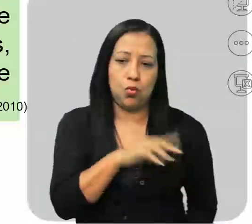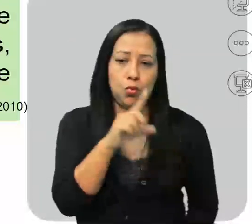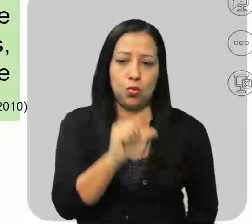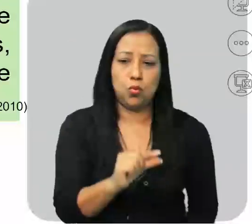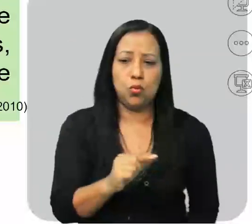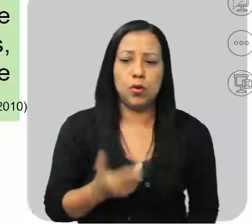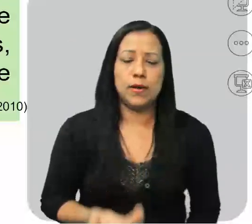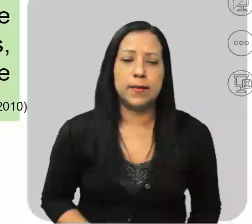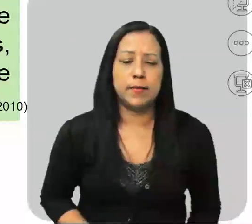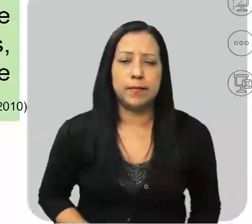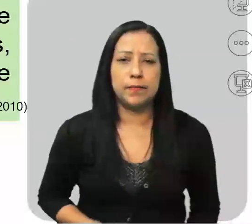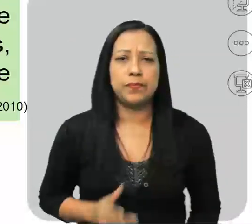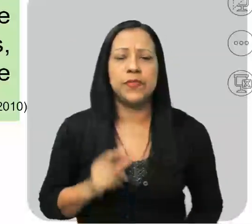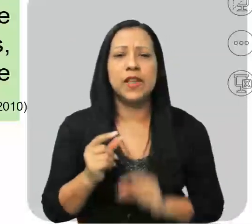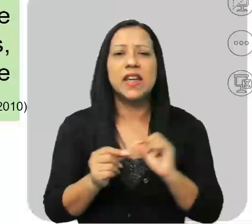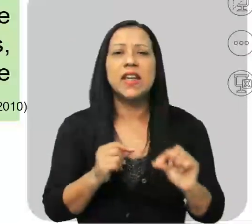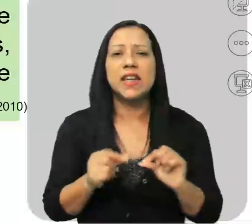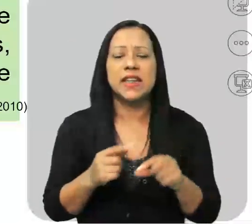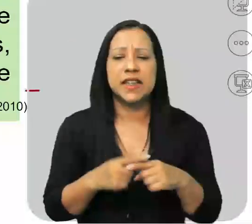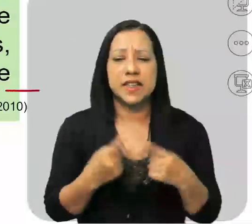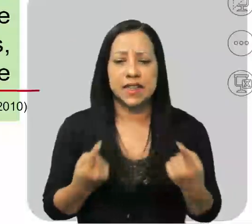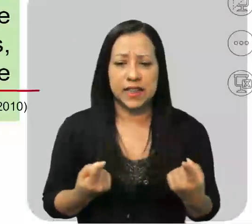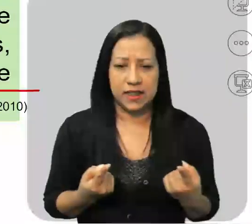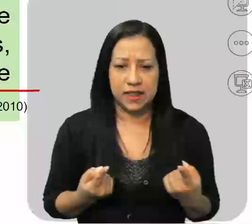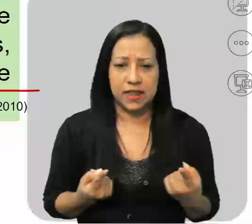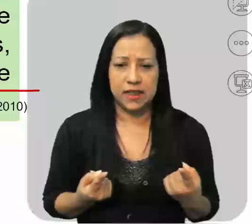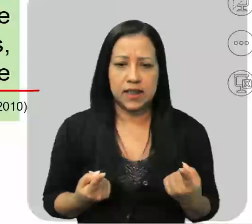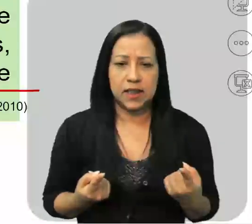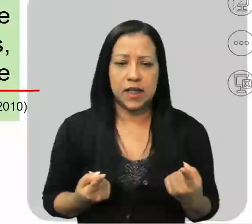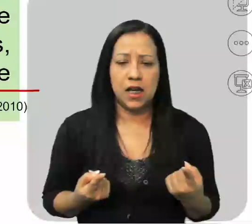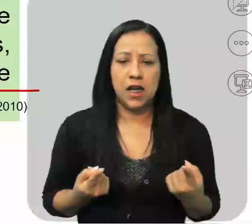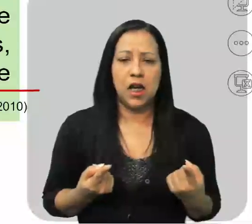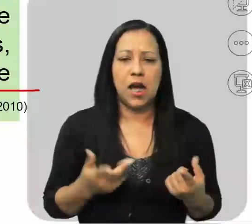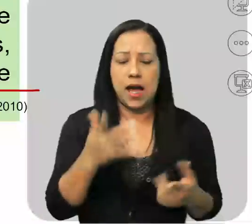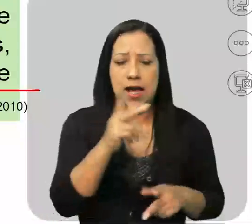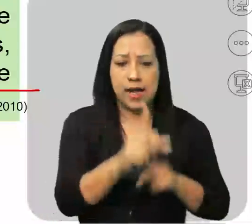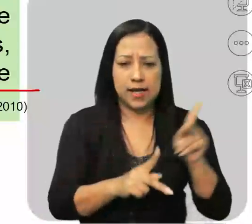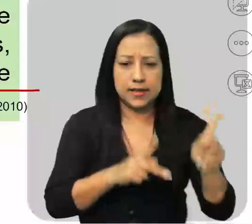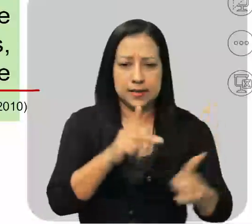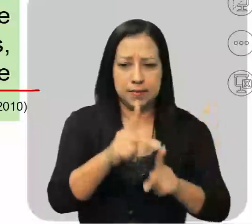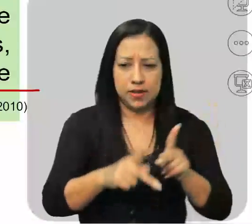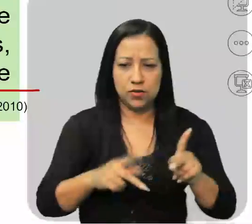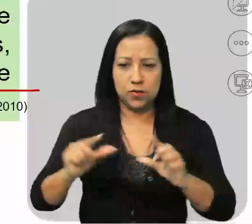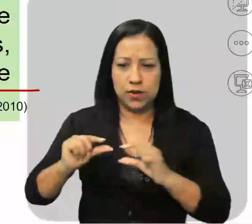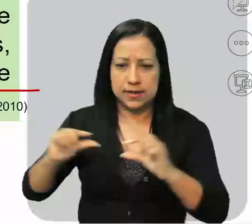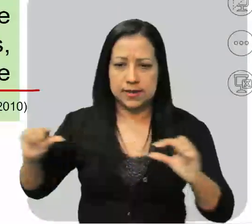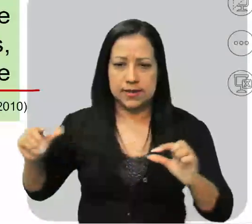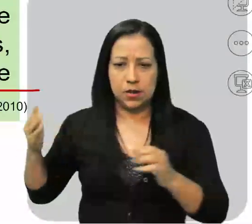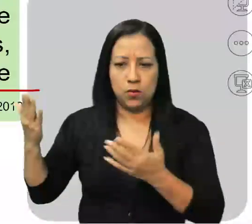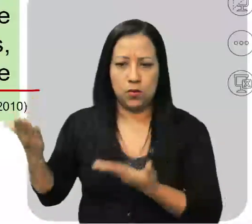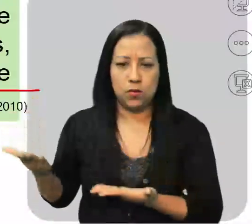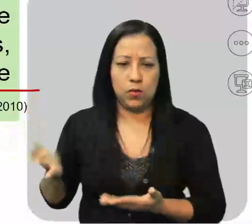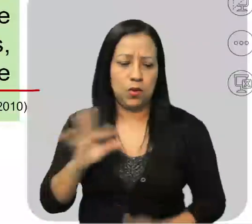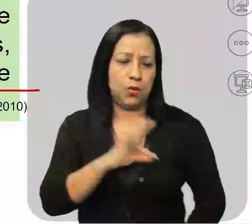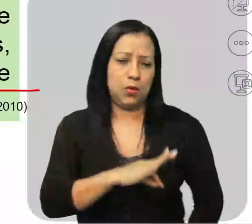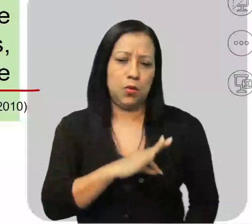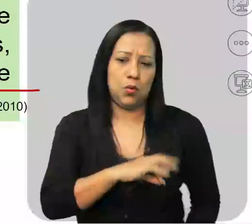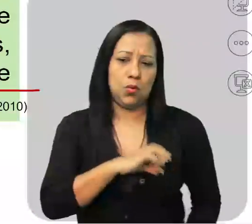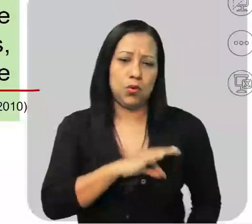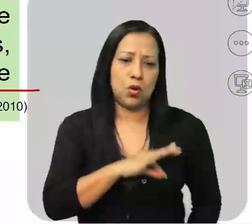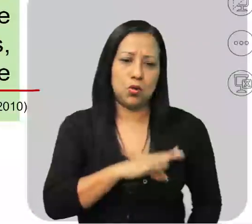renda. Professor, quem é atingido com falta de saneamento básico e escassez de água?